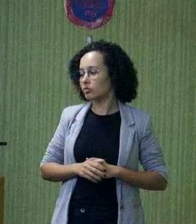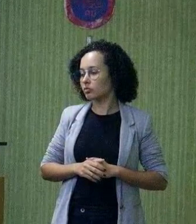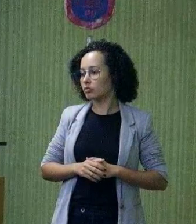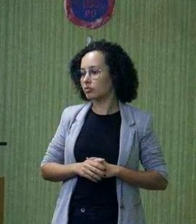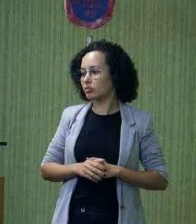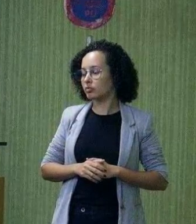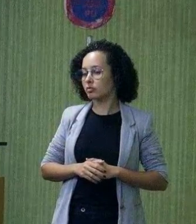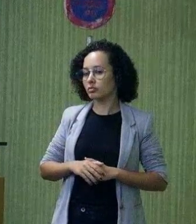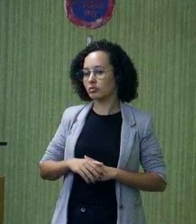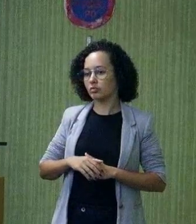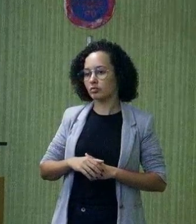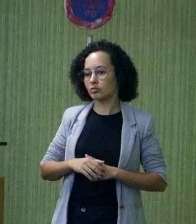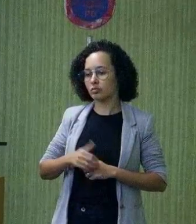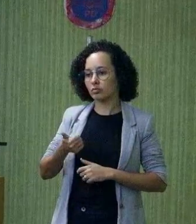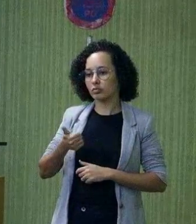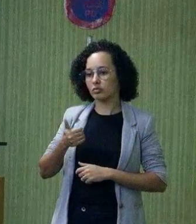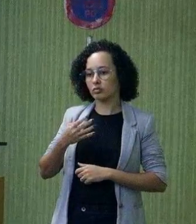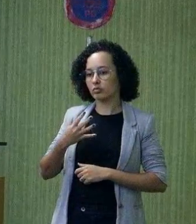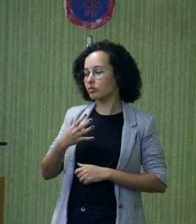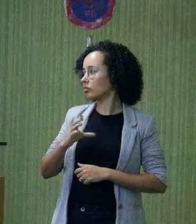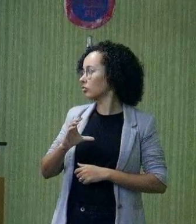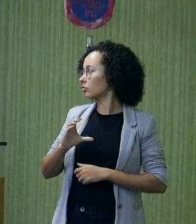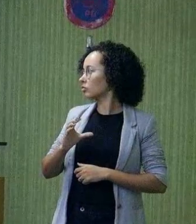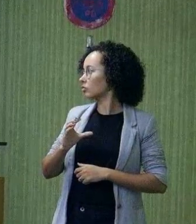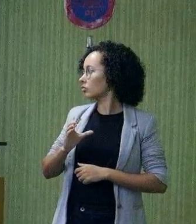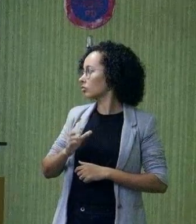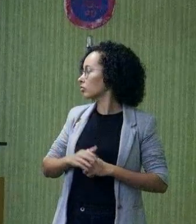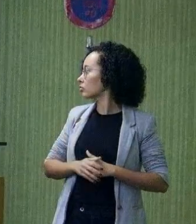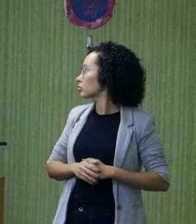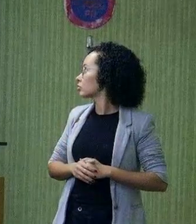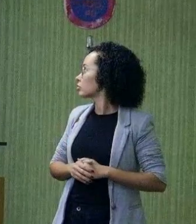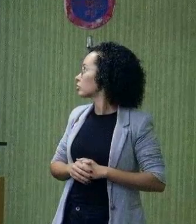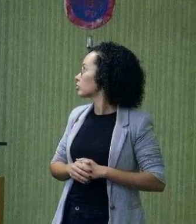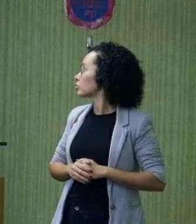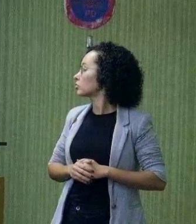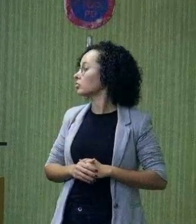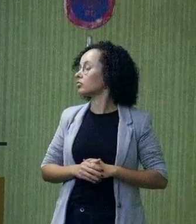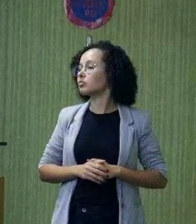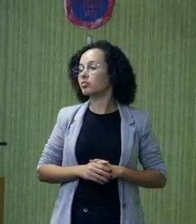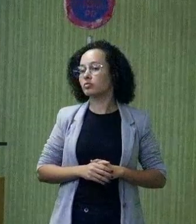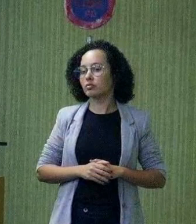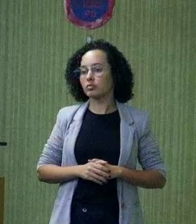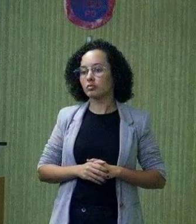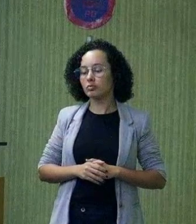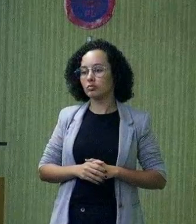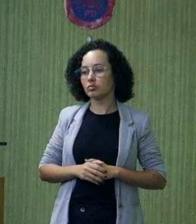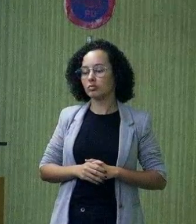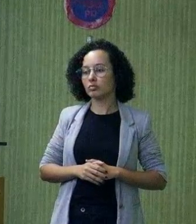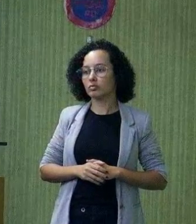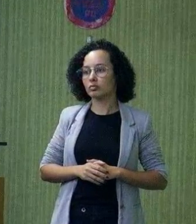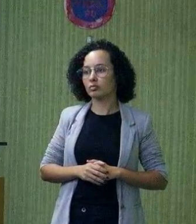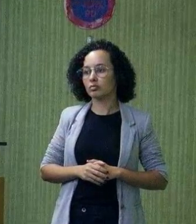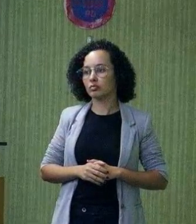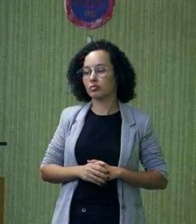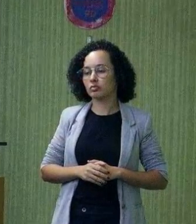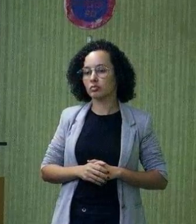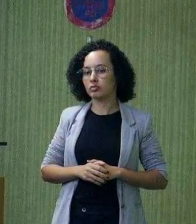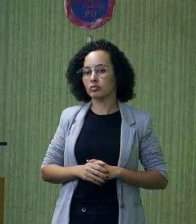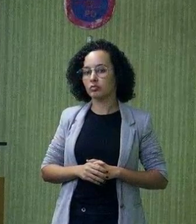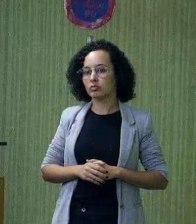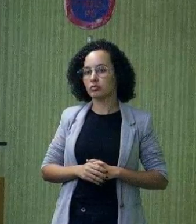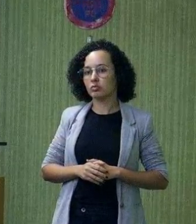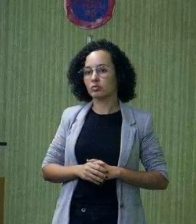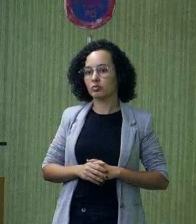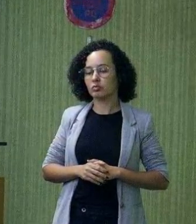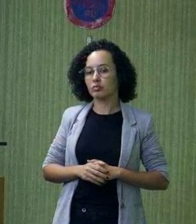e 14c ampliação eh da proporção de mestres e doutores do corpo docente efetivo em efetivo exercício na